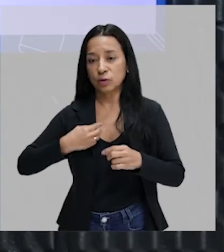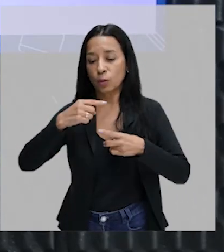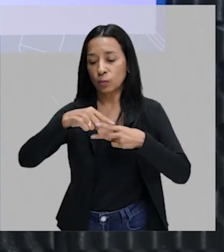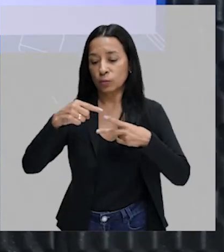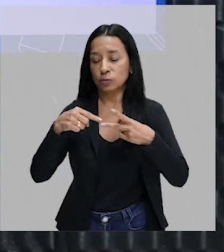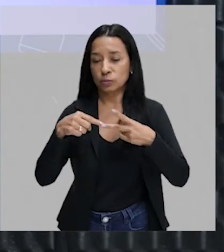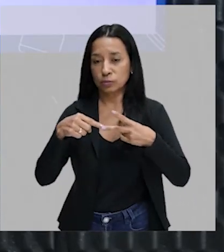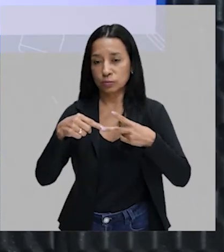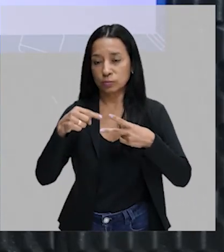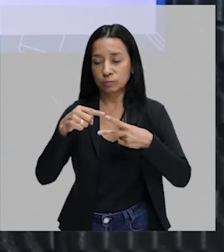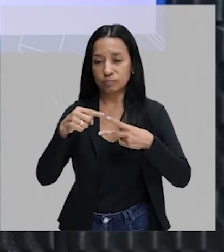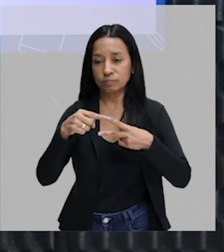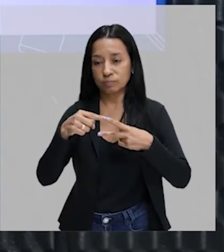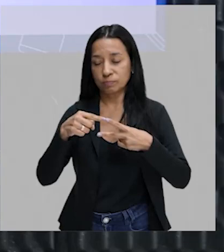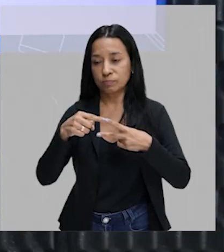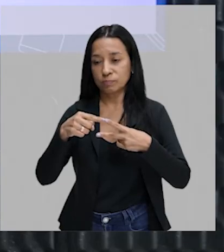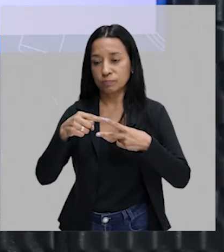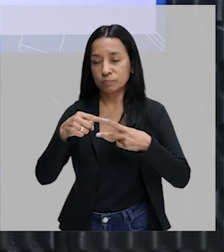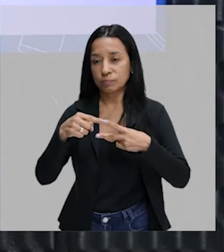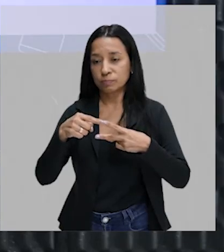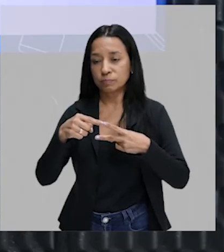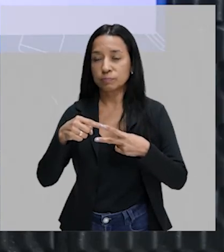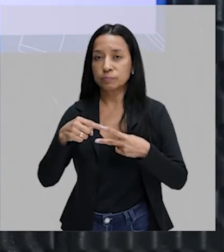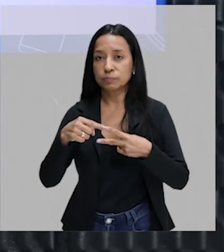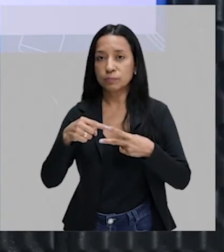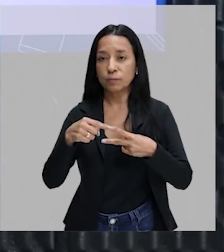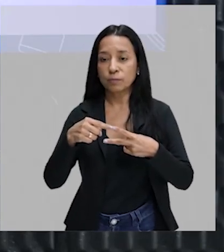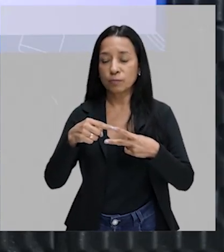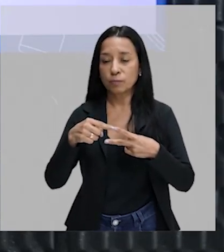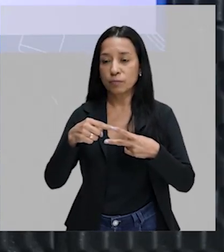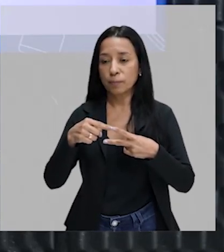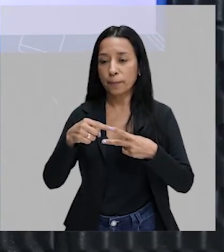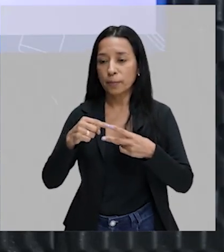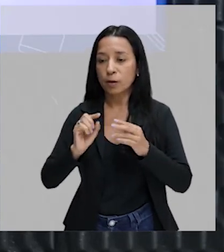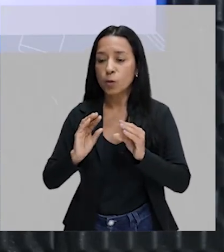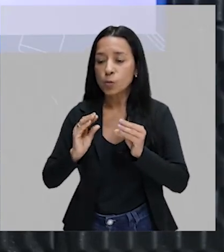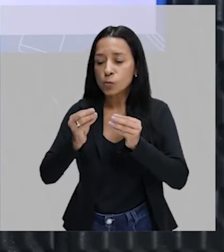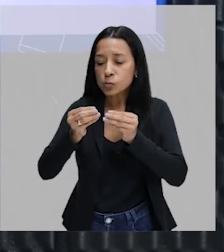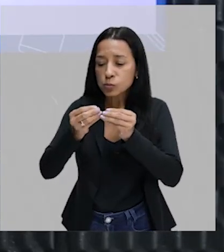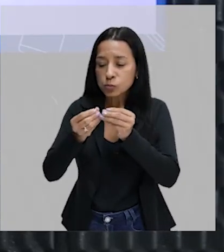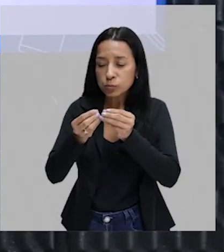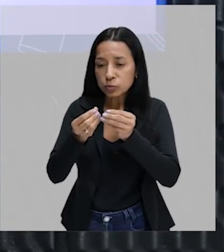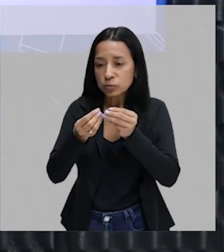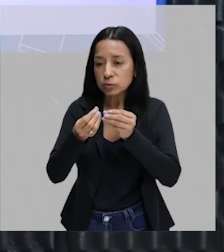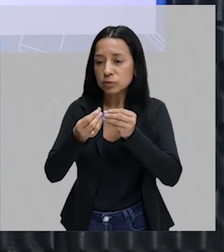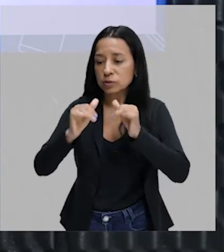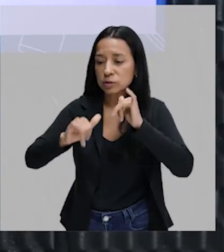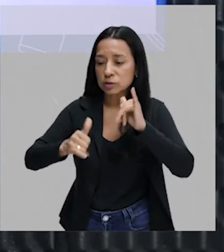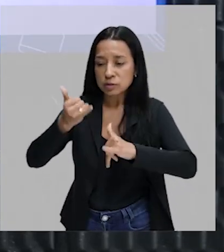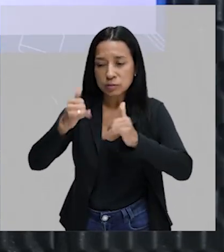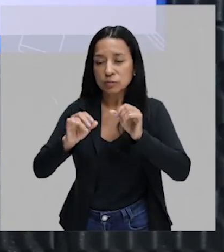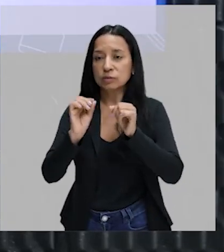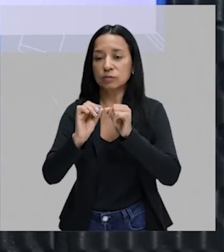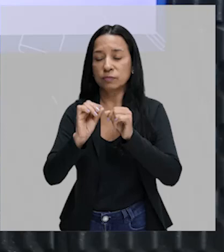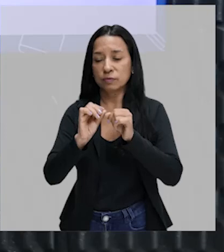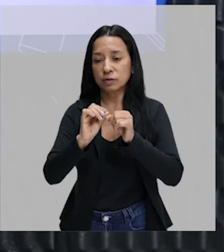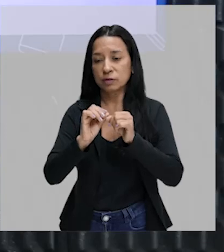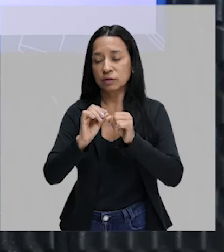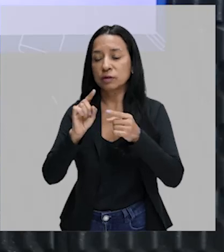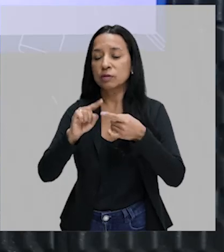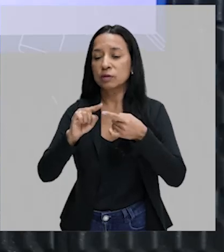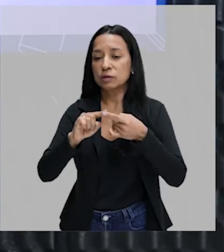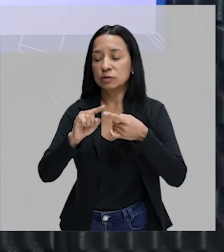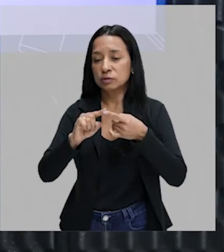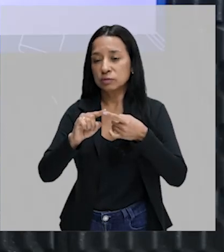tipos. Existem reações químicas onde substâncias químicas são produzidas. Esse tipo de reação a gente chama